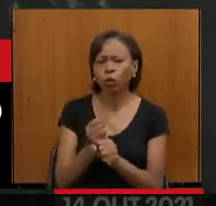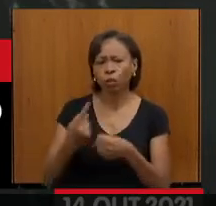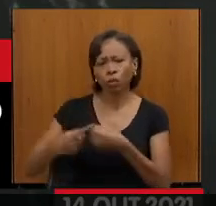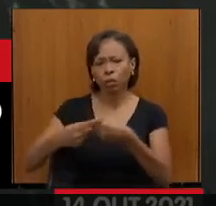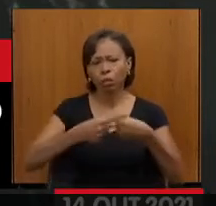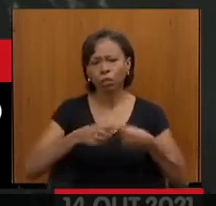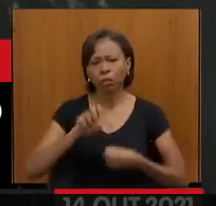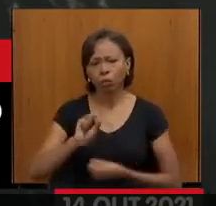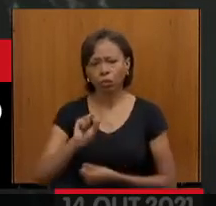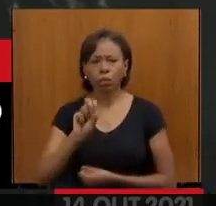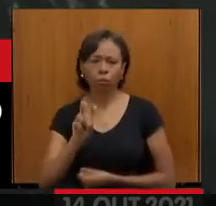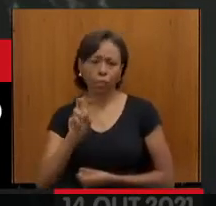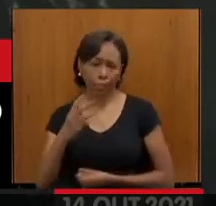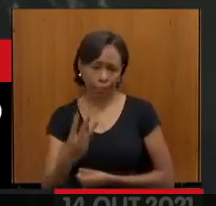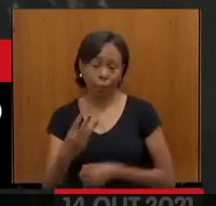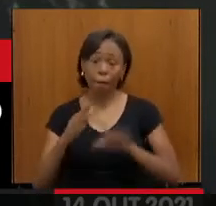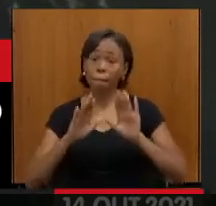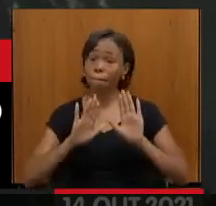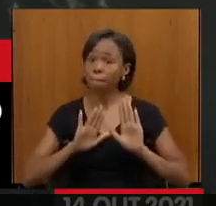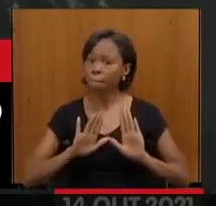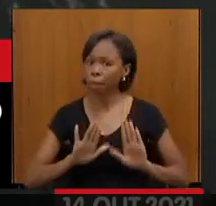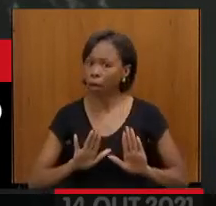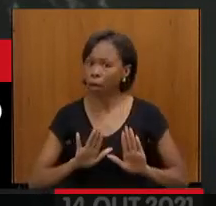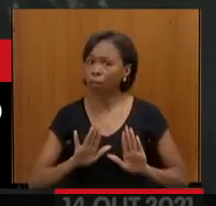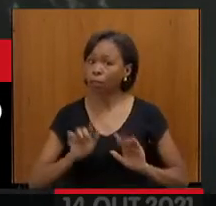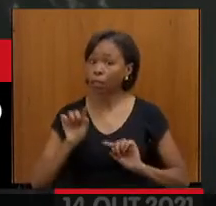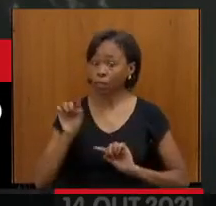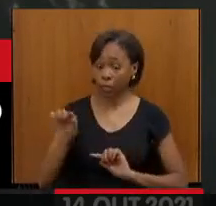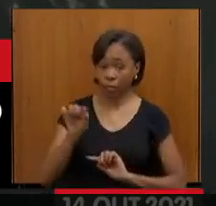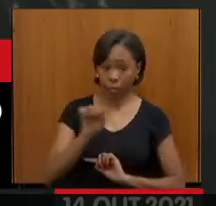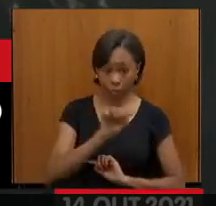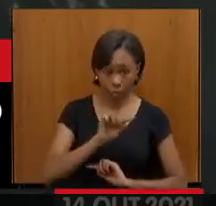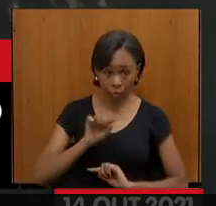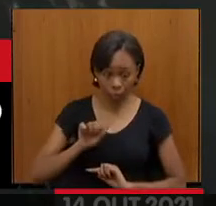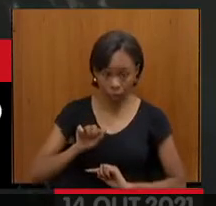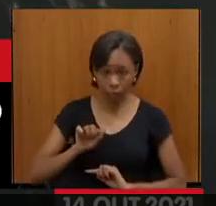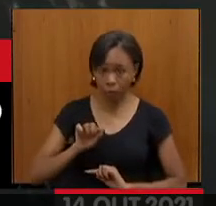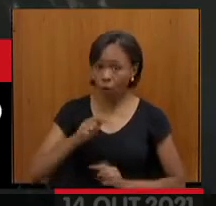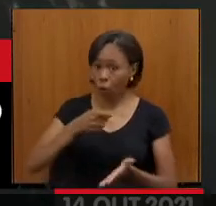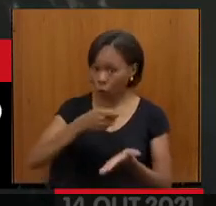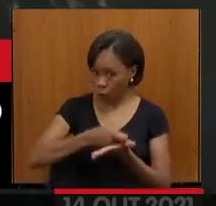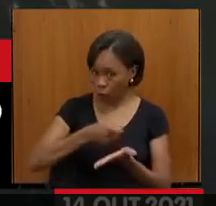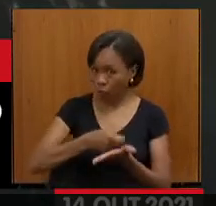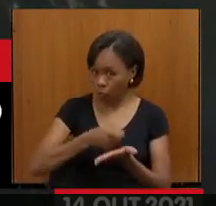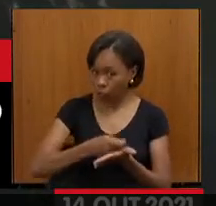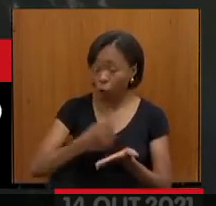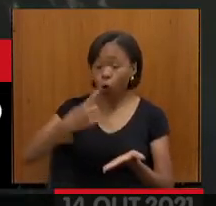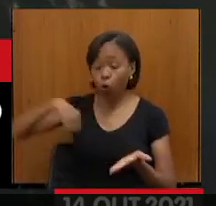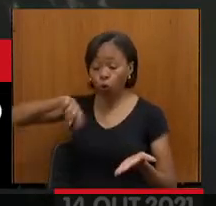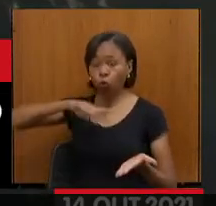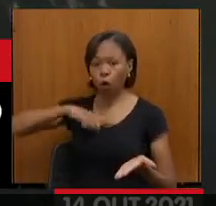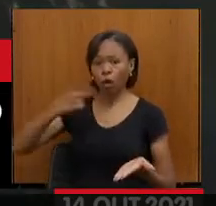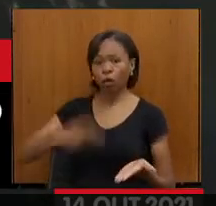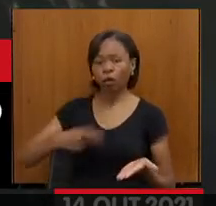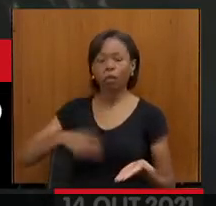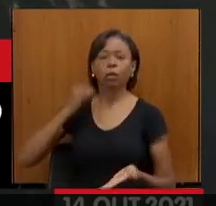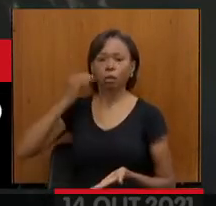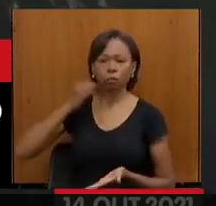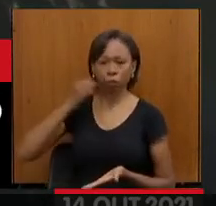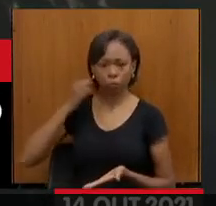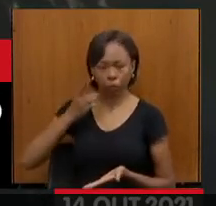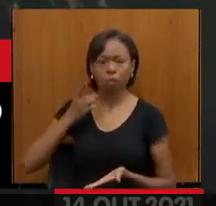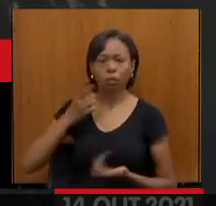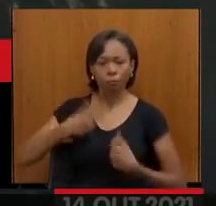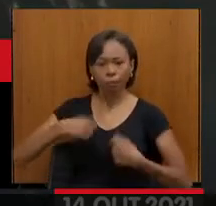municípios. Mas lá é executado aquilo que temos por obrigação de zelar aqui nessa